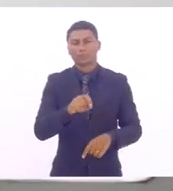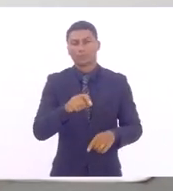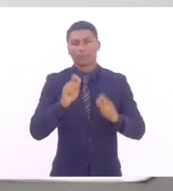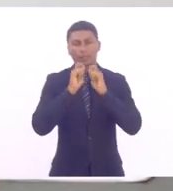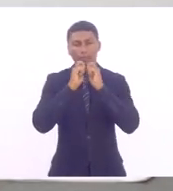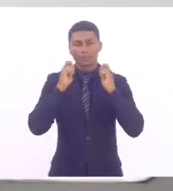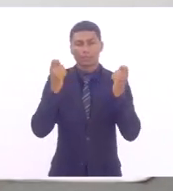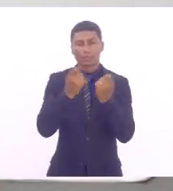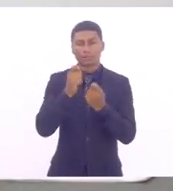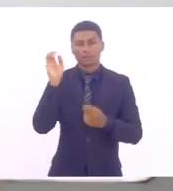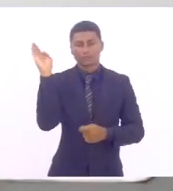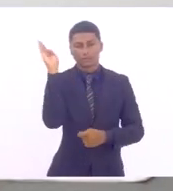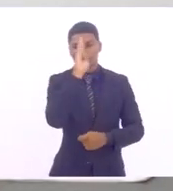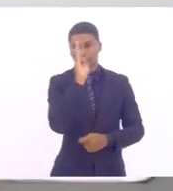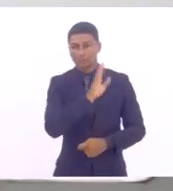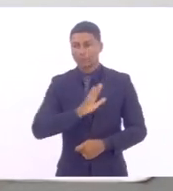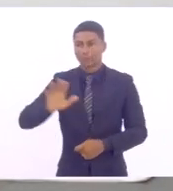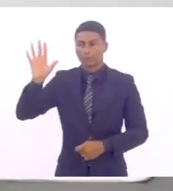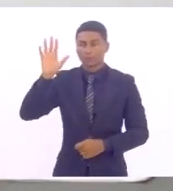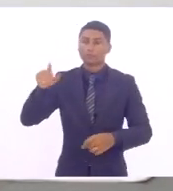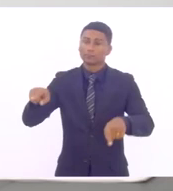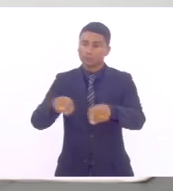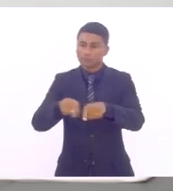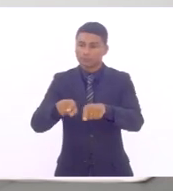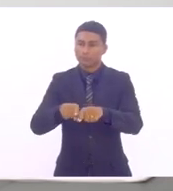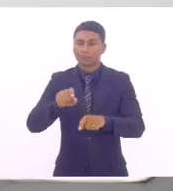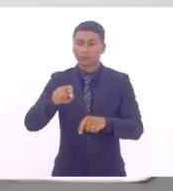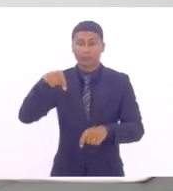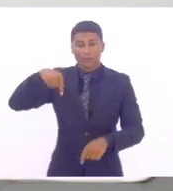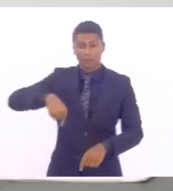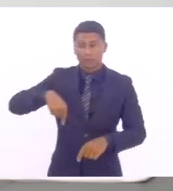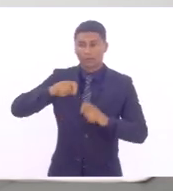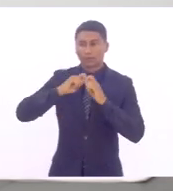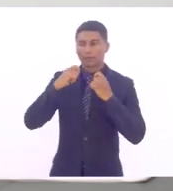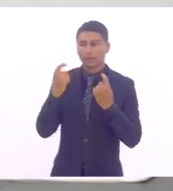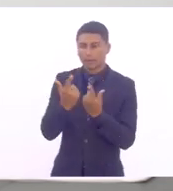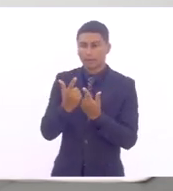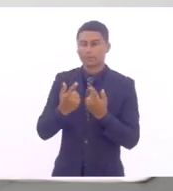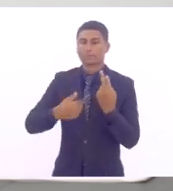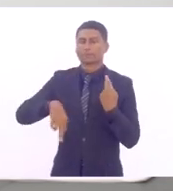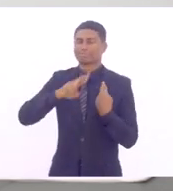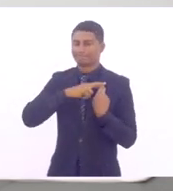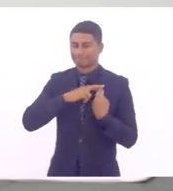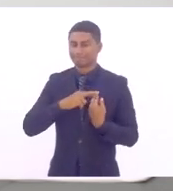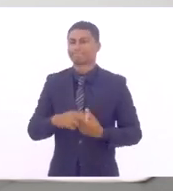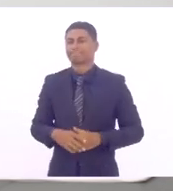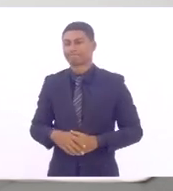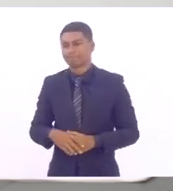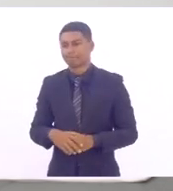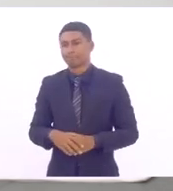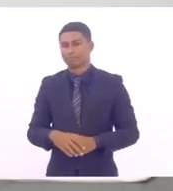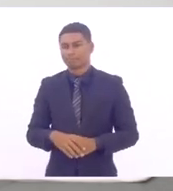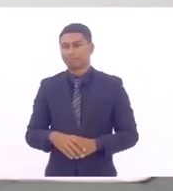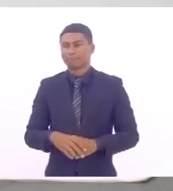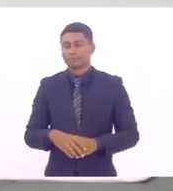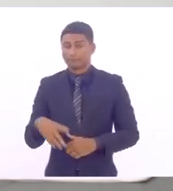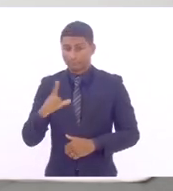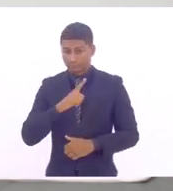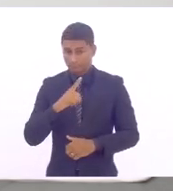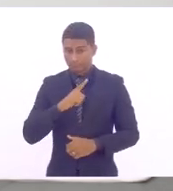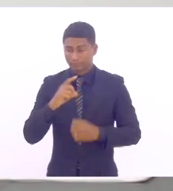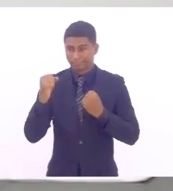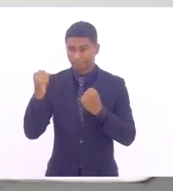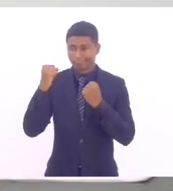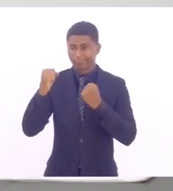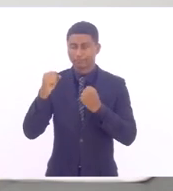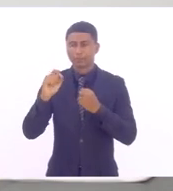Associação Nacional e compreende, principalmente, o papel dessa Casa Legislativa, que tem o poder dever de